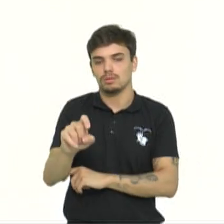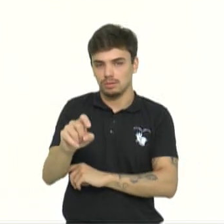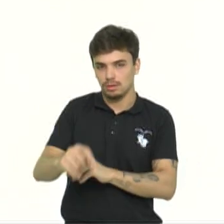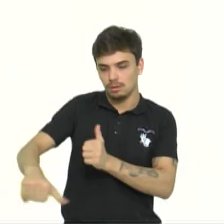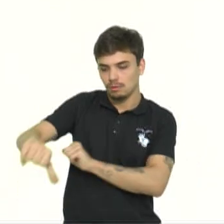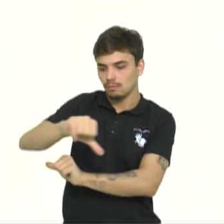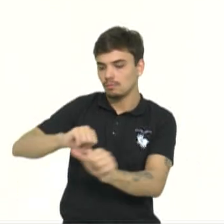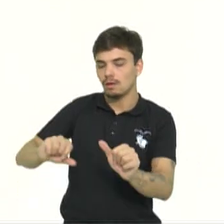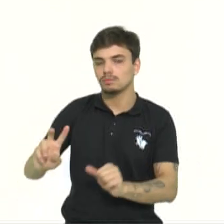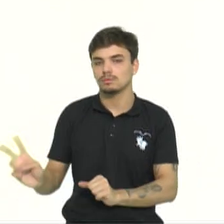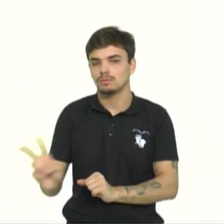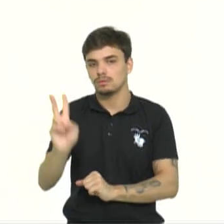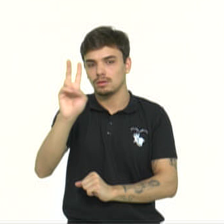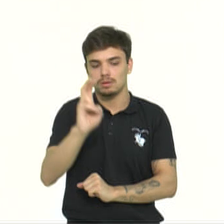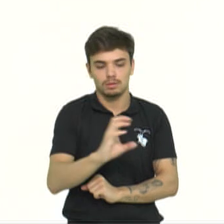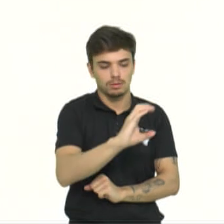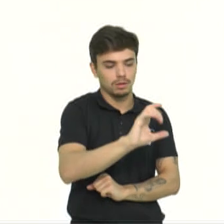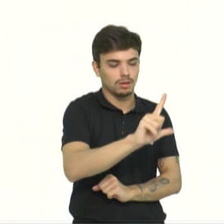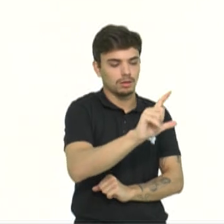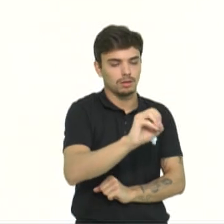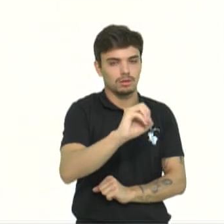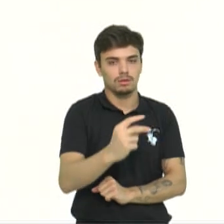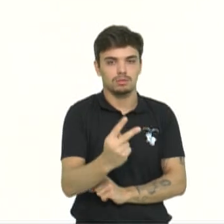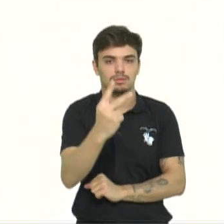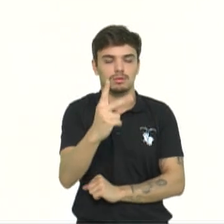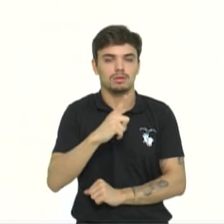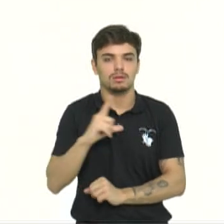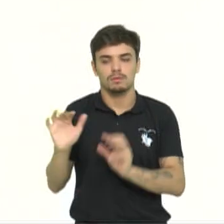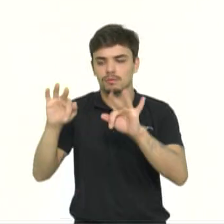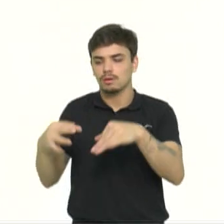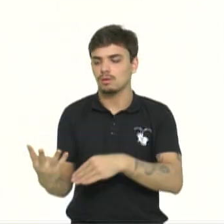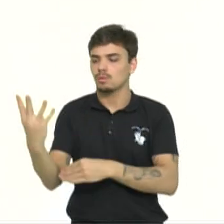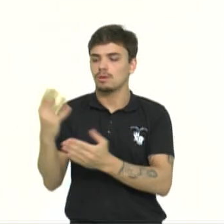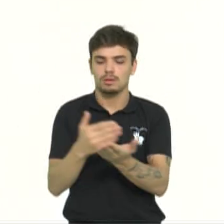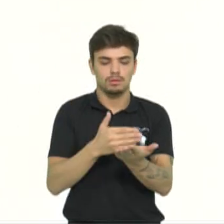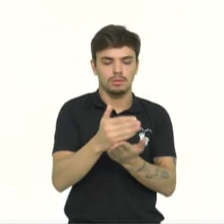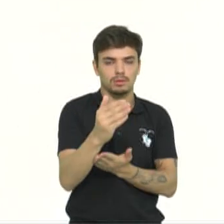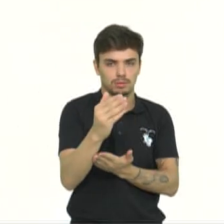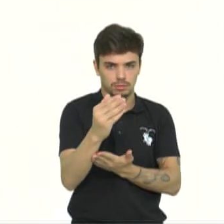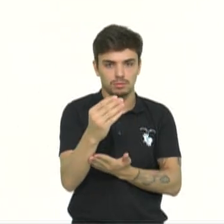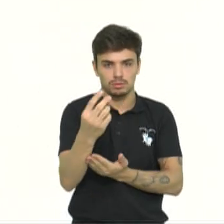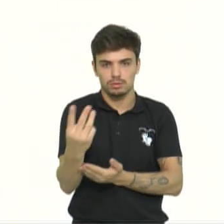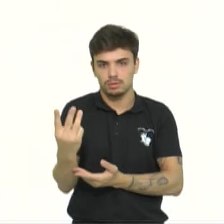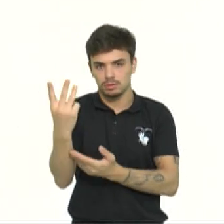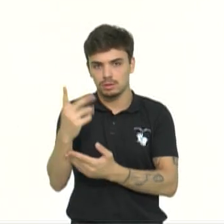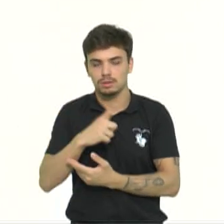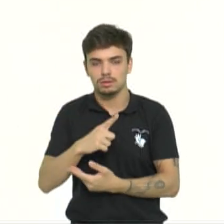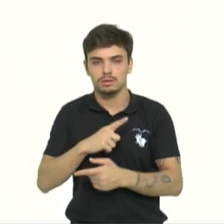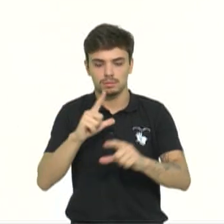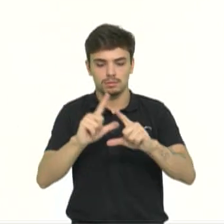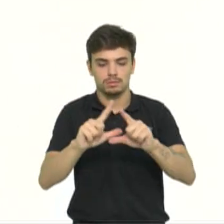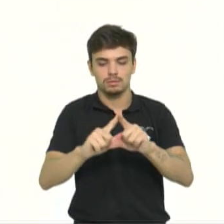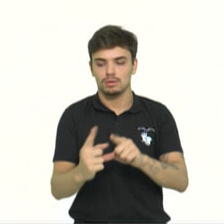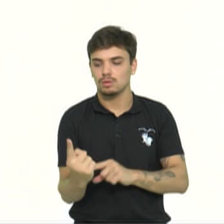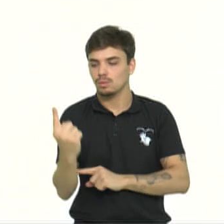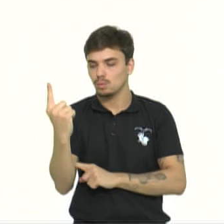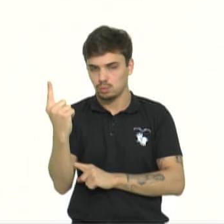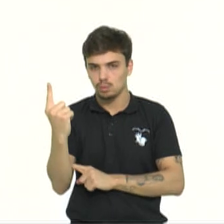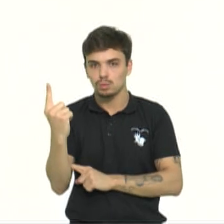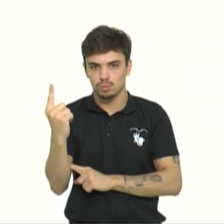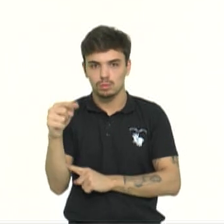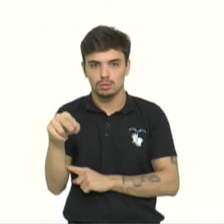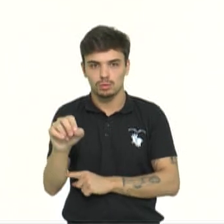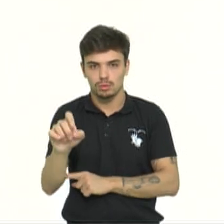Então, para o ClO2, ele está final 4, inicial 3, então ele teve um delta NOx de 1, e esse vai